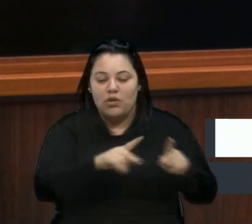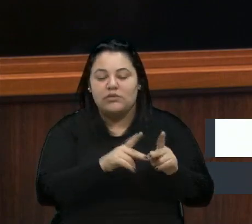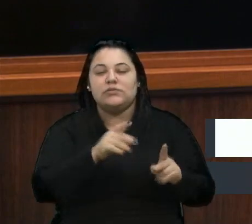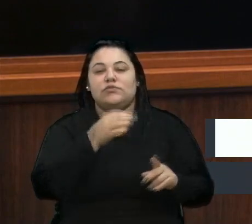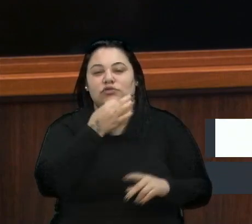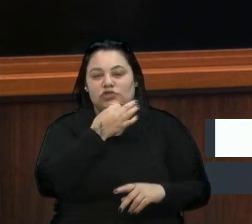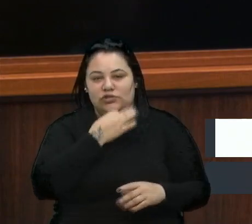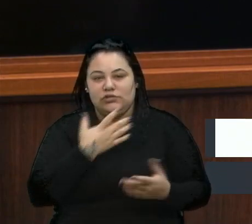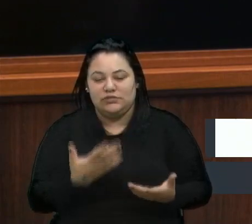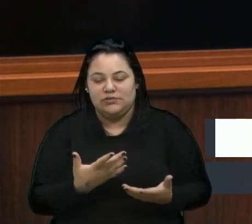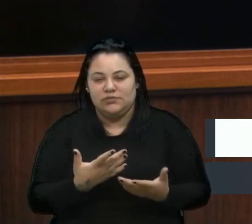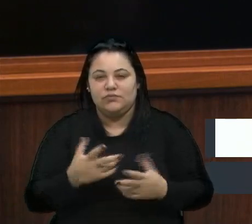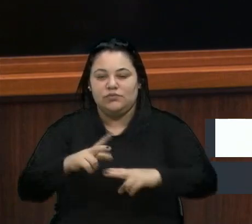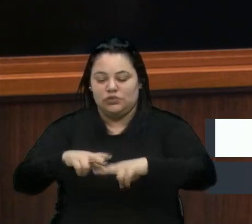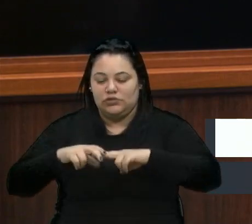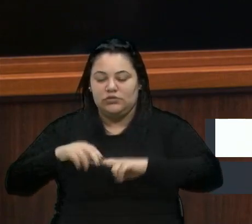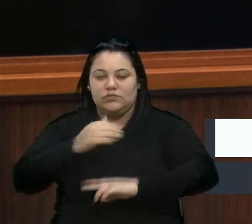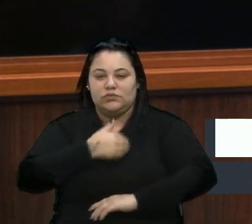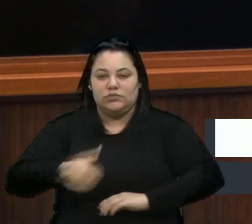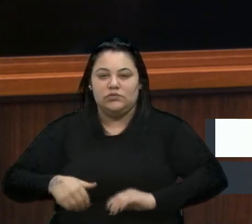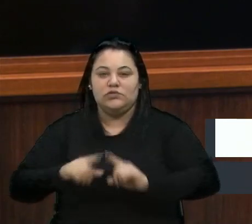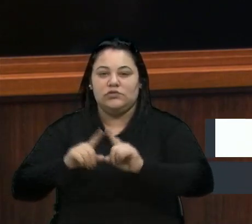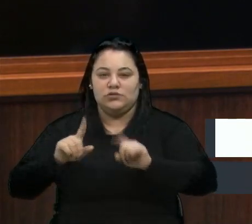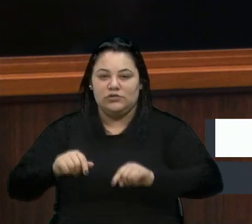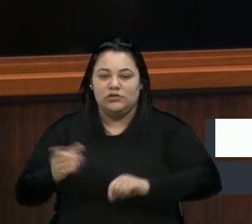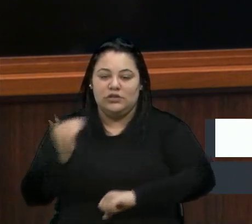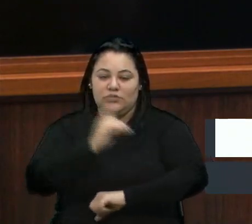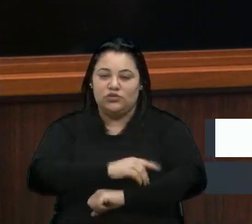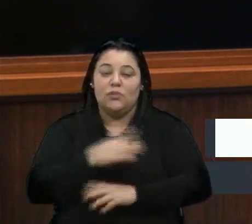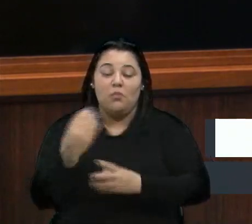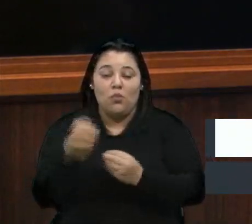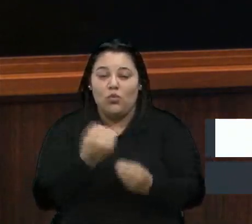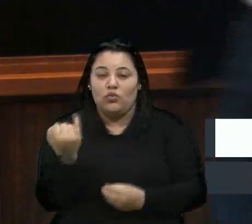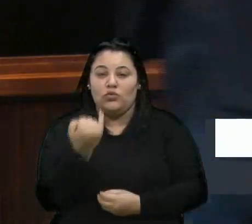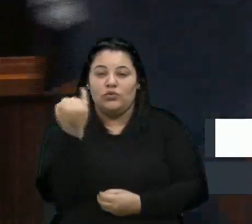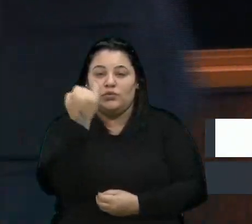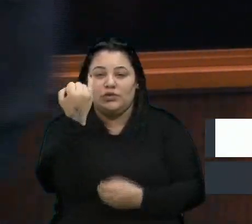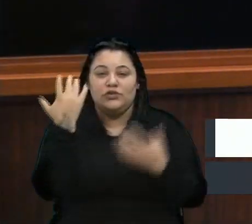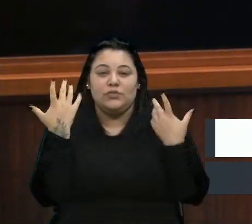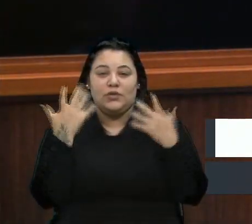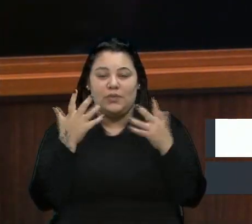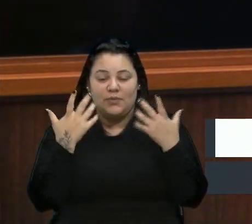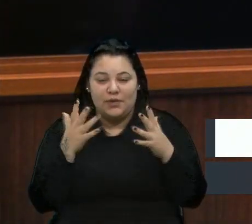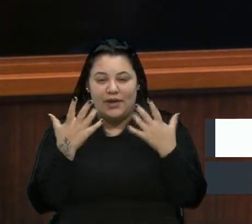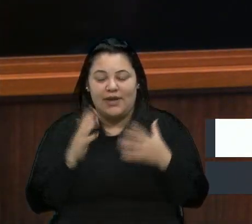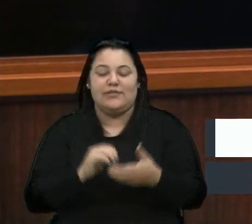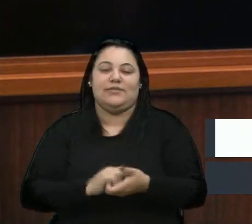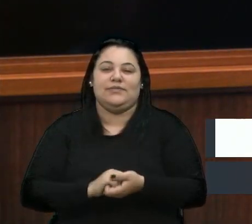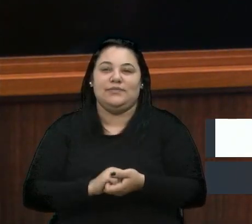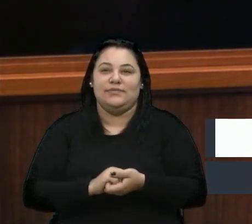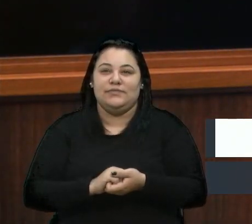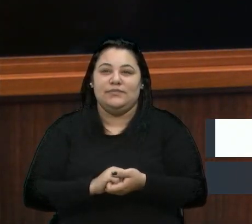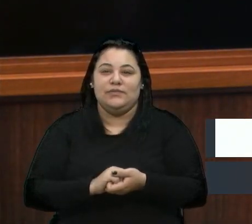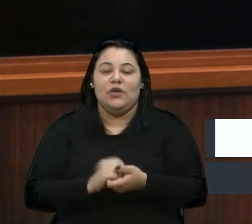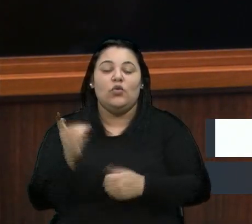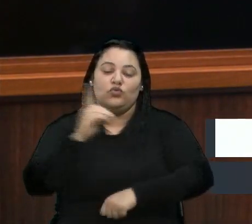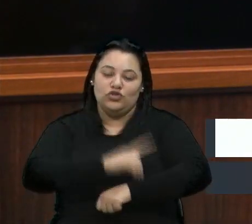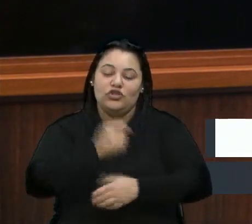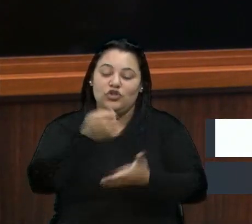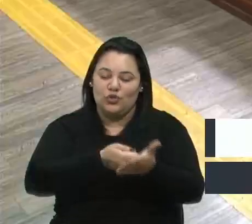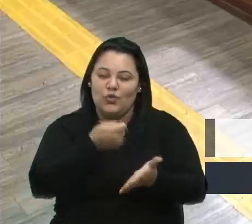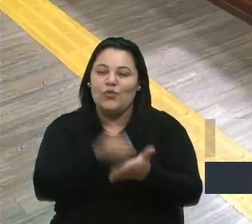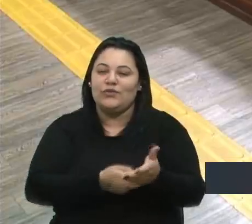estão aí para isso. E é uma data muito importante para comemorarmos, uma data de luta também, Muito